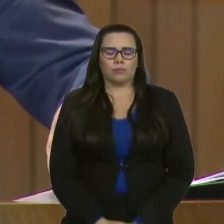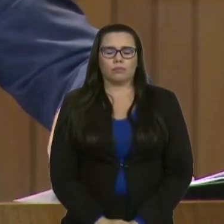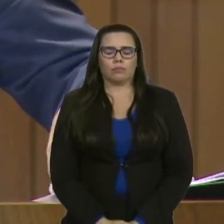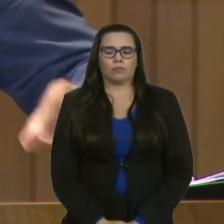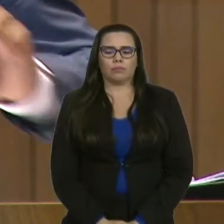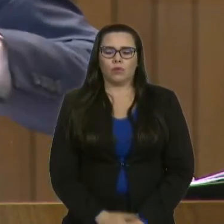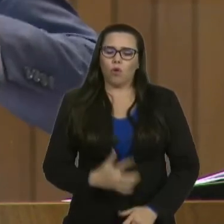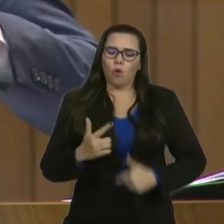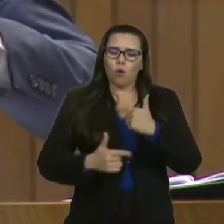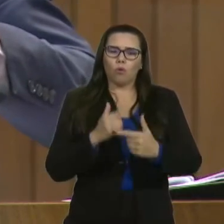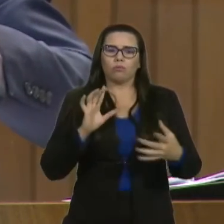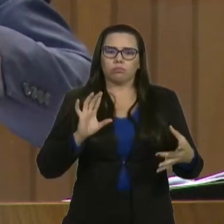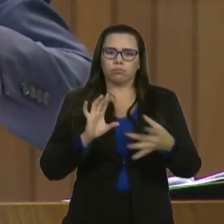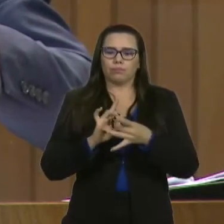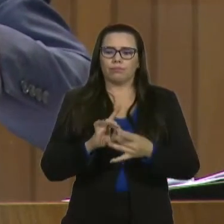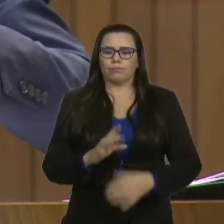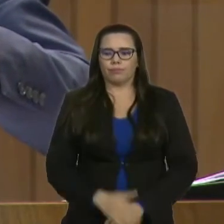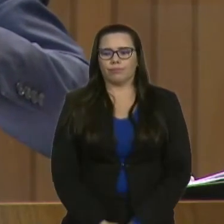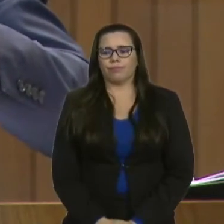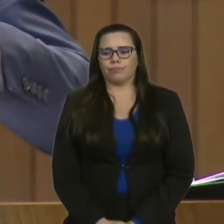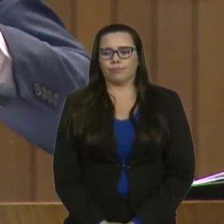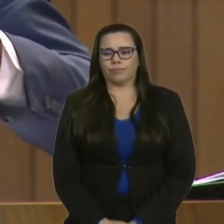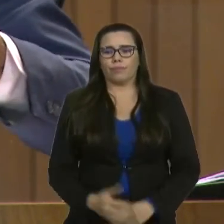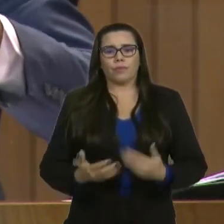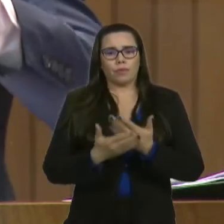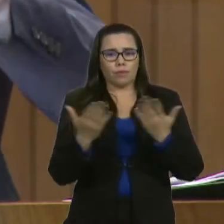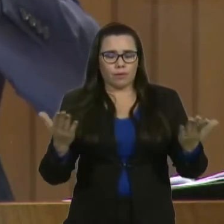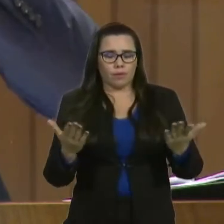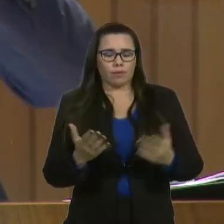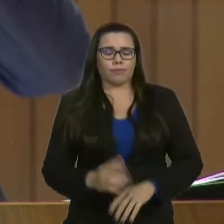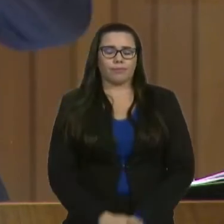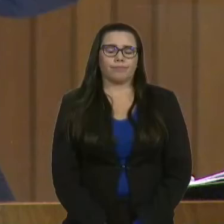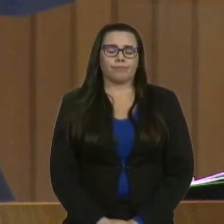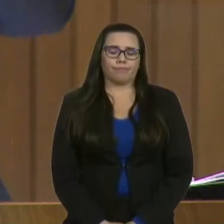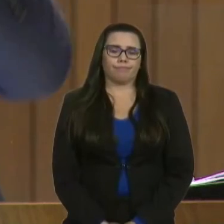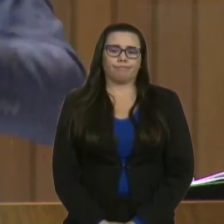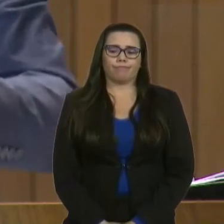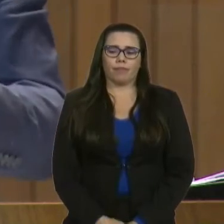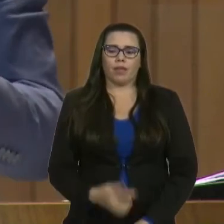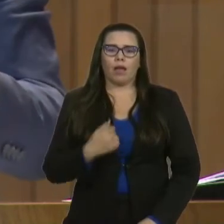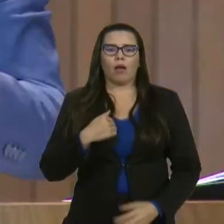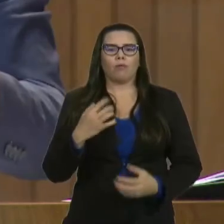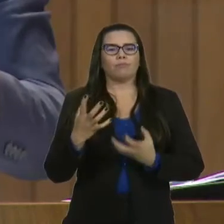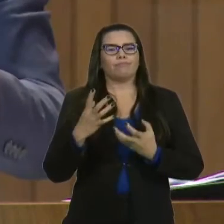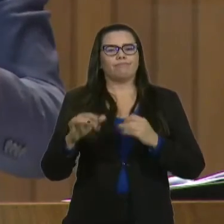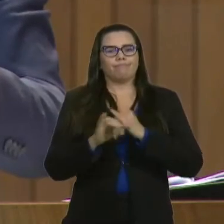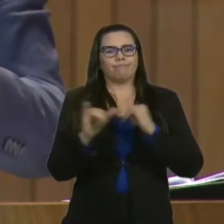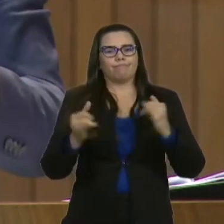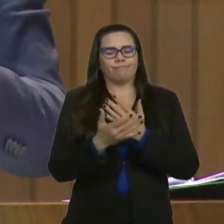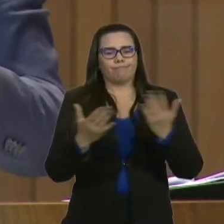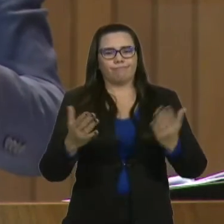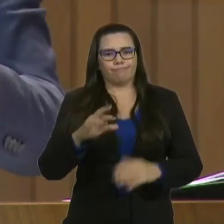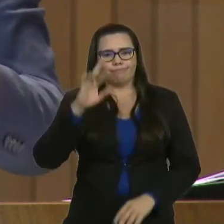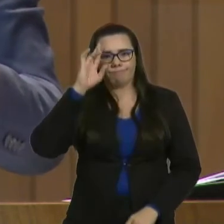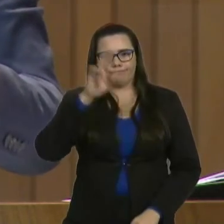será esse Neves para concluir sem do presidente Bota ele não ser gravíssima